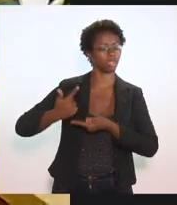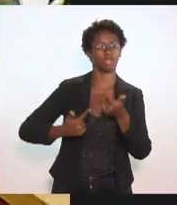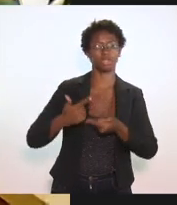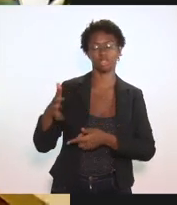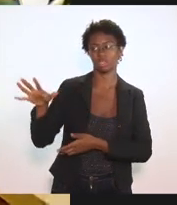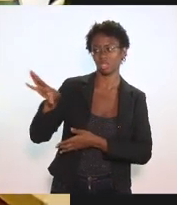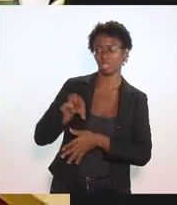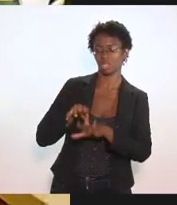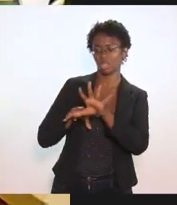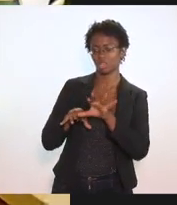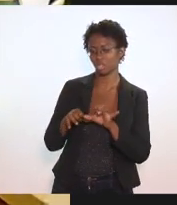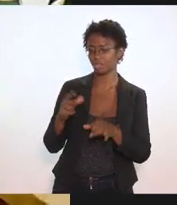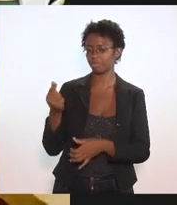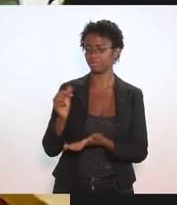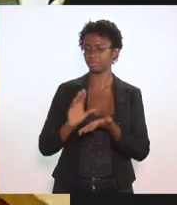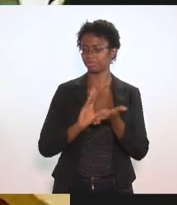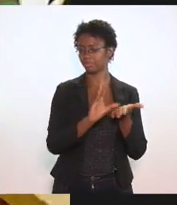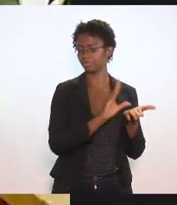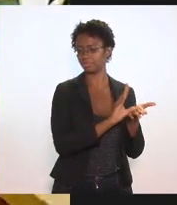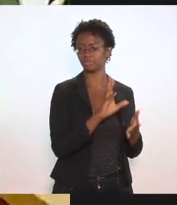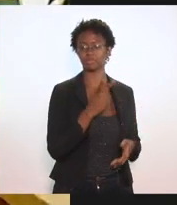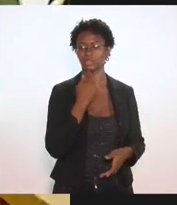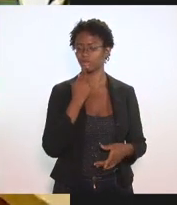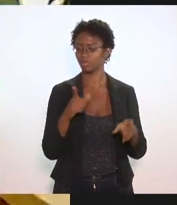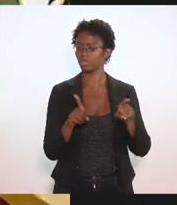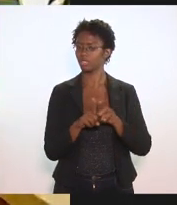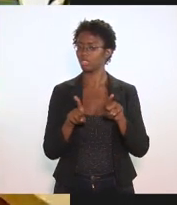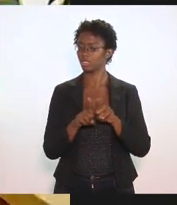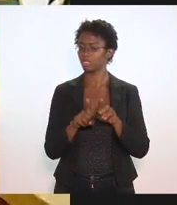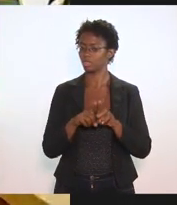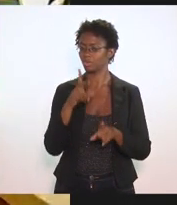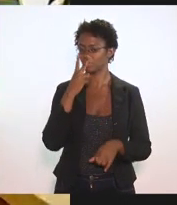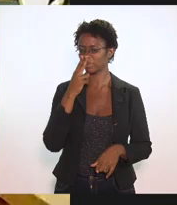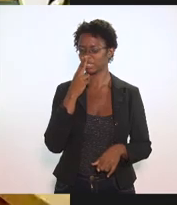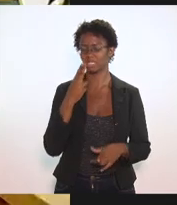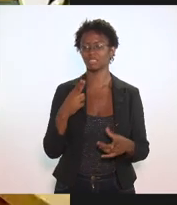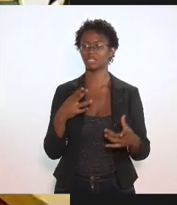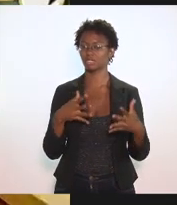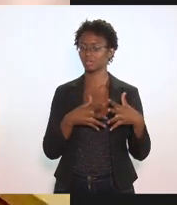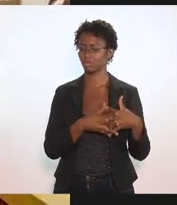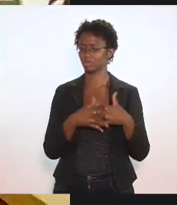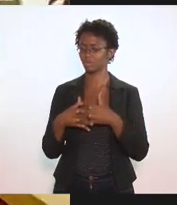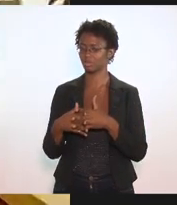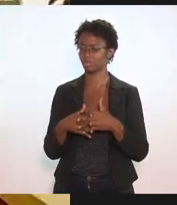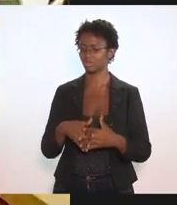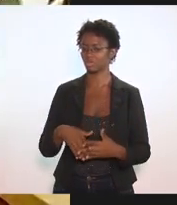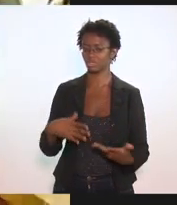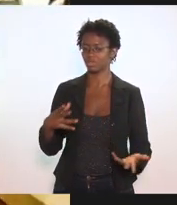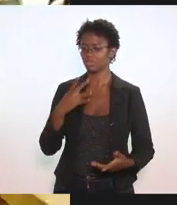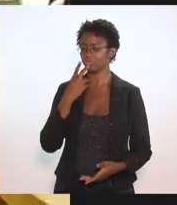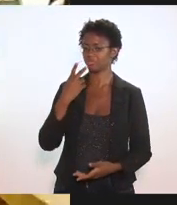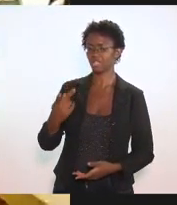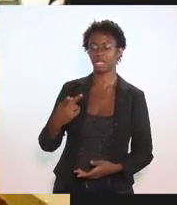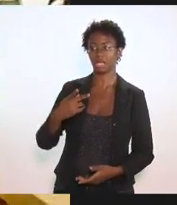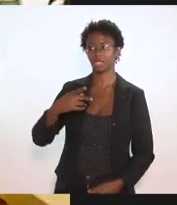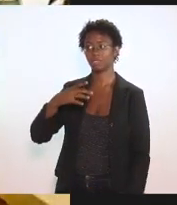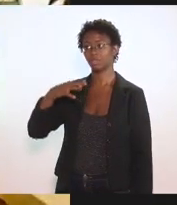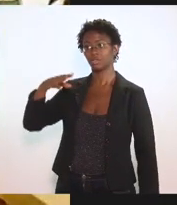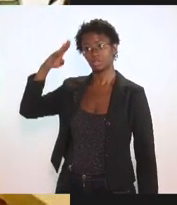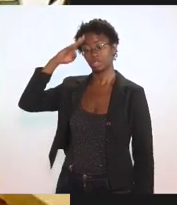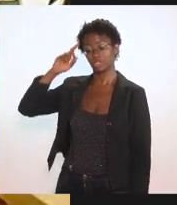investimento para o nosso Estado. E dizer, por fim, que parece que virou controvérsia chamar ditador de ditador. Obrigado, presidente.